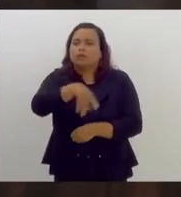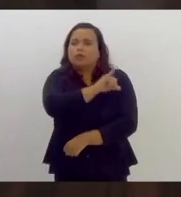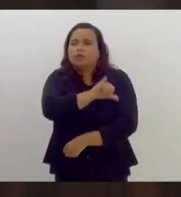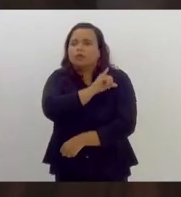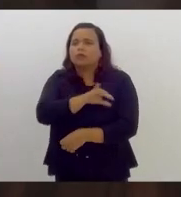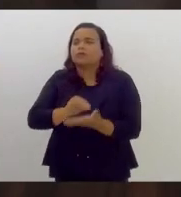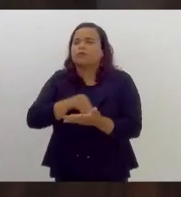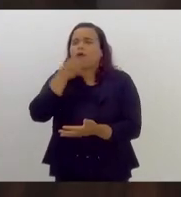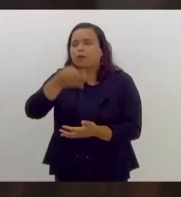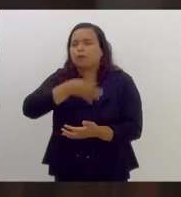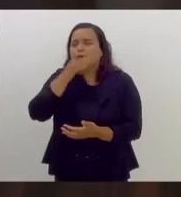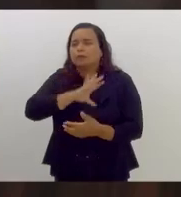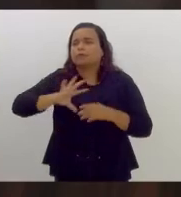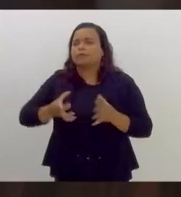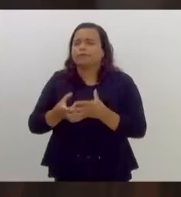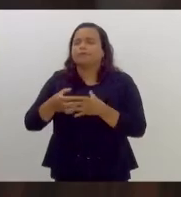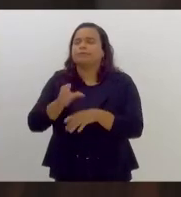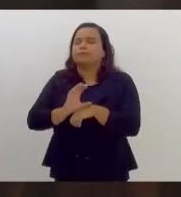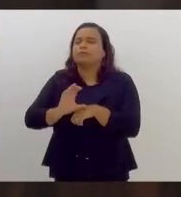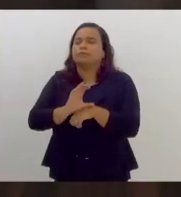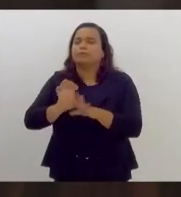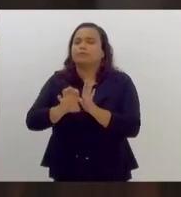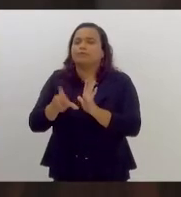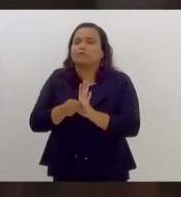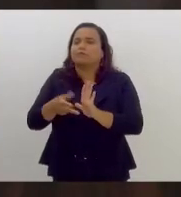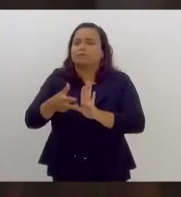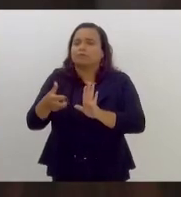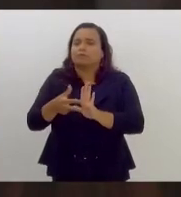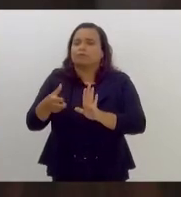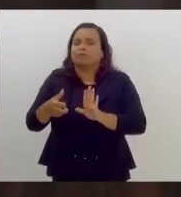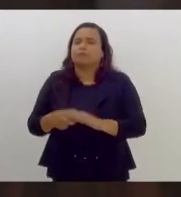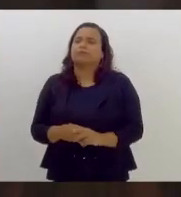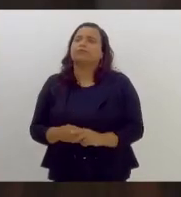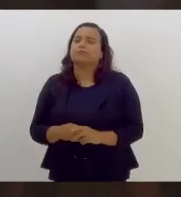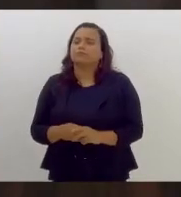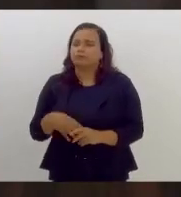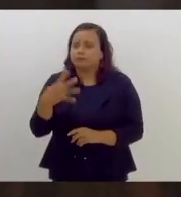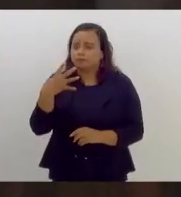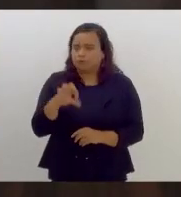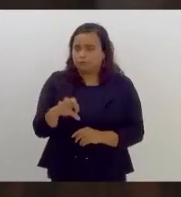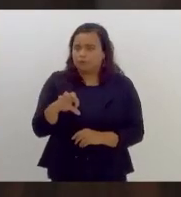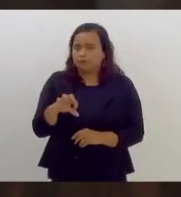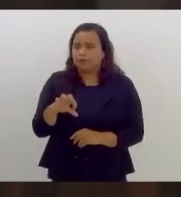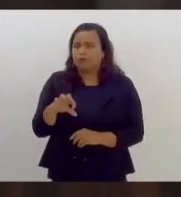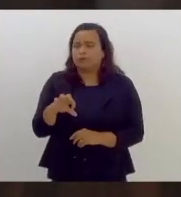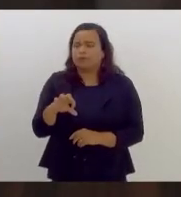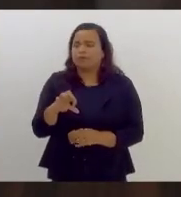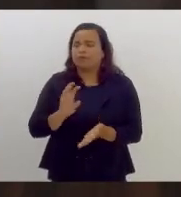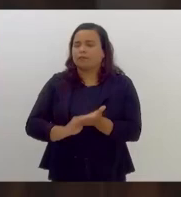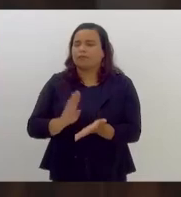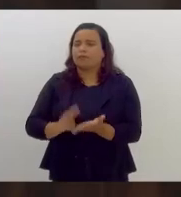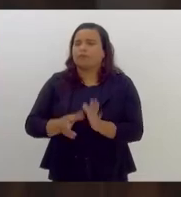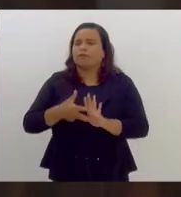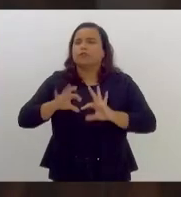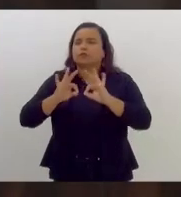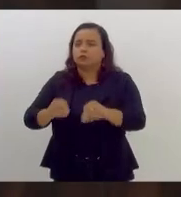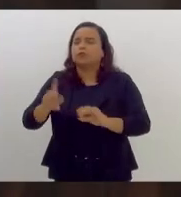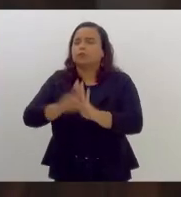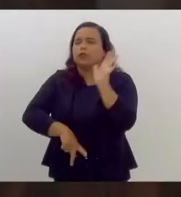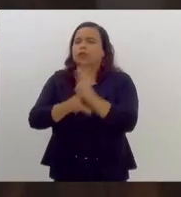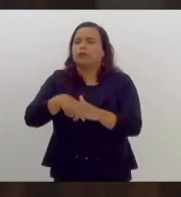parecer da Comissão de Emendas Condicionais e Veto. 49º da pauta, Veto total aposto ao projeto